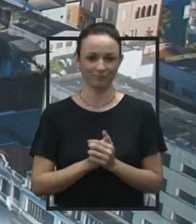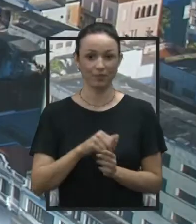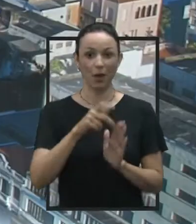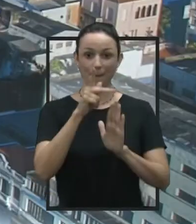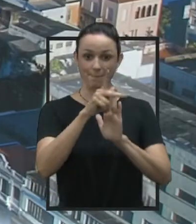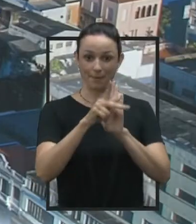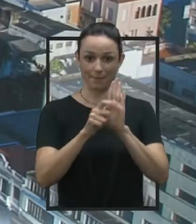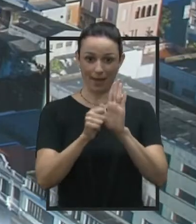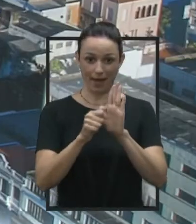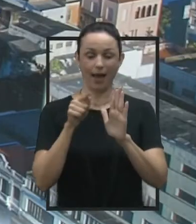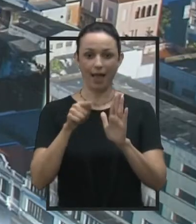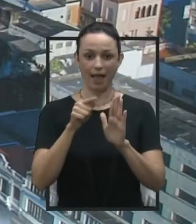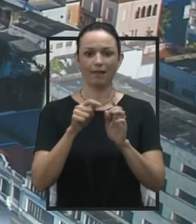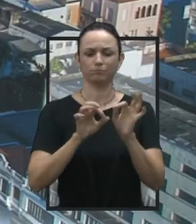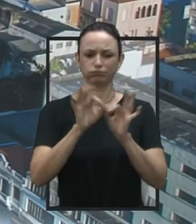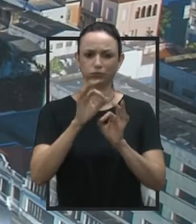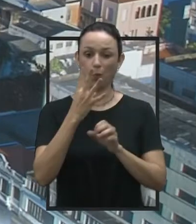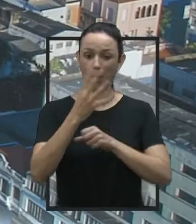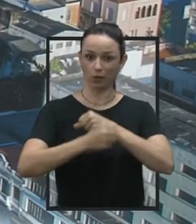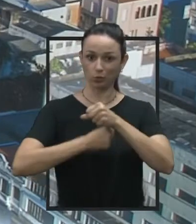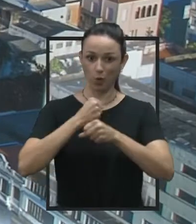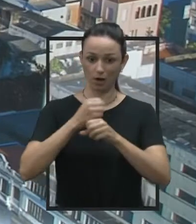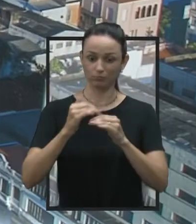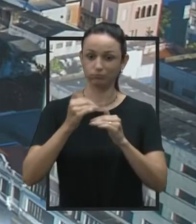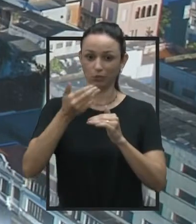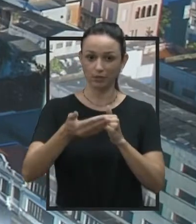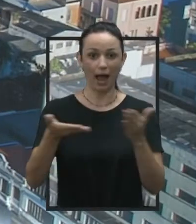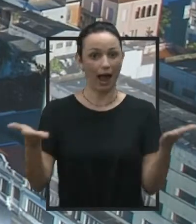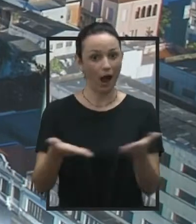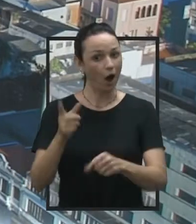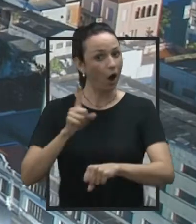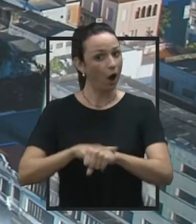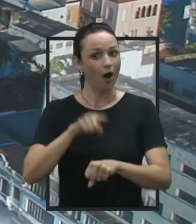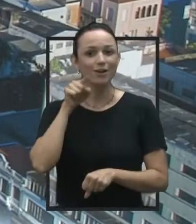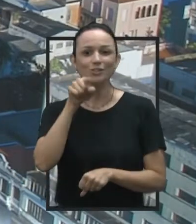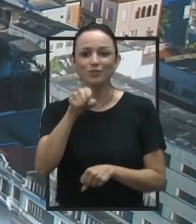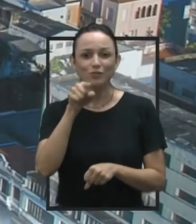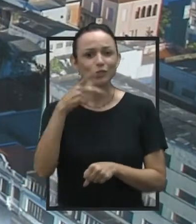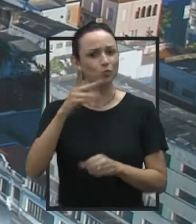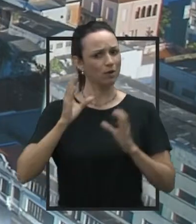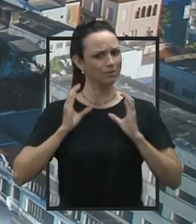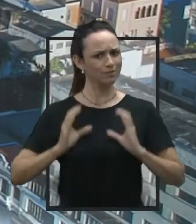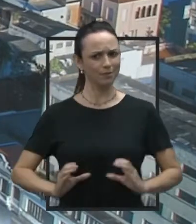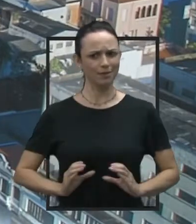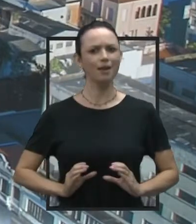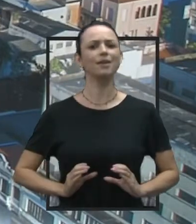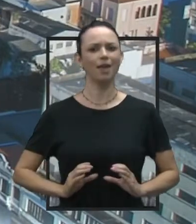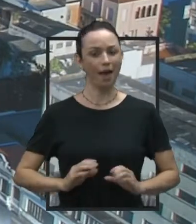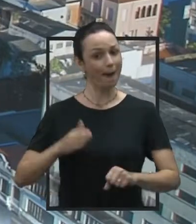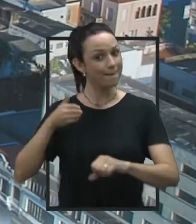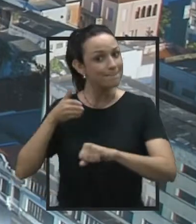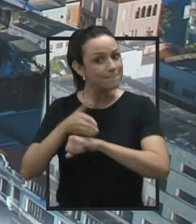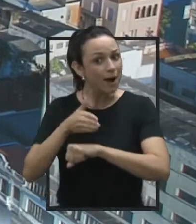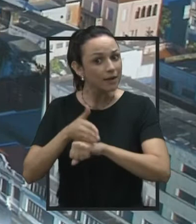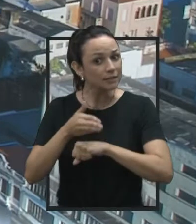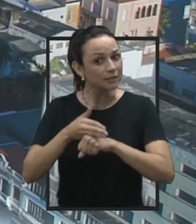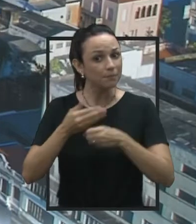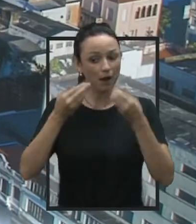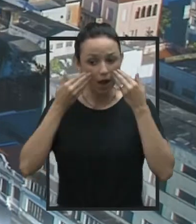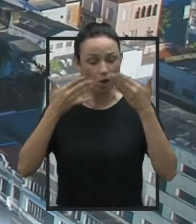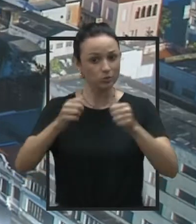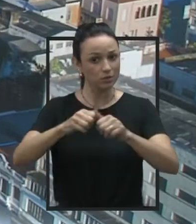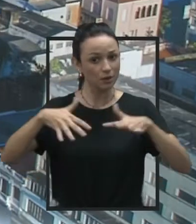o PPA é válido para os próximos 4 anos, agora é a hora de você exercer a sua cidadania e participar